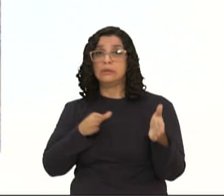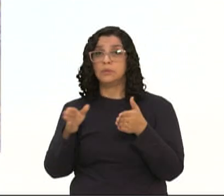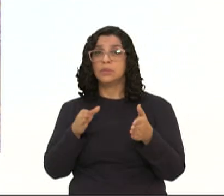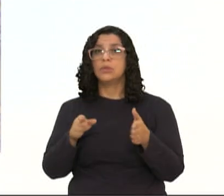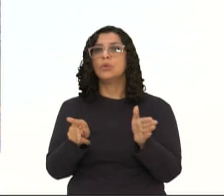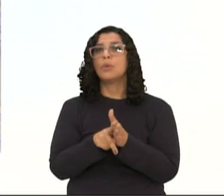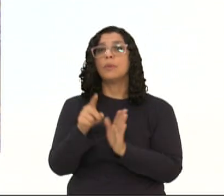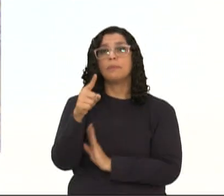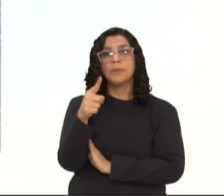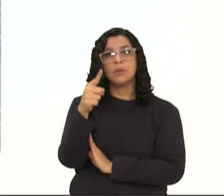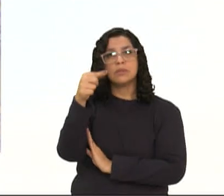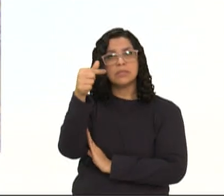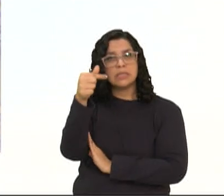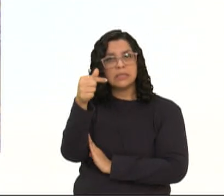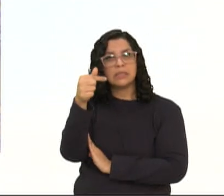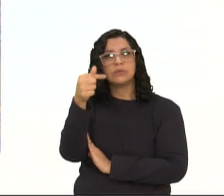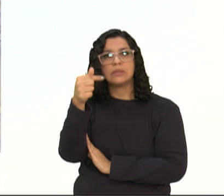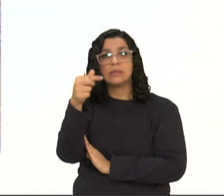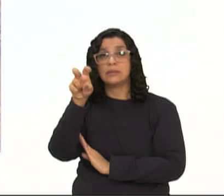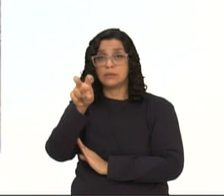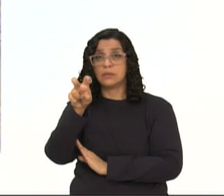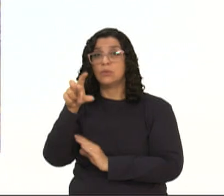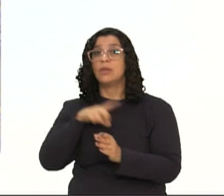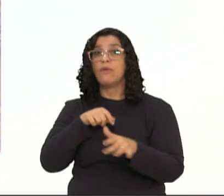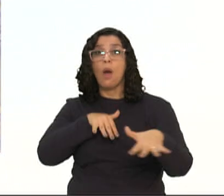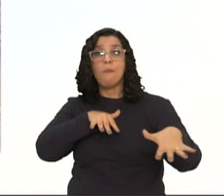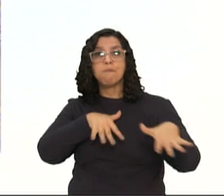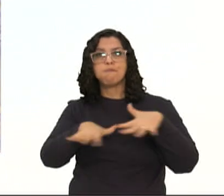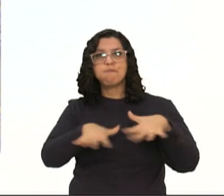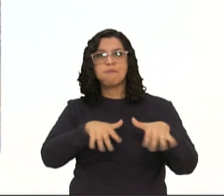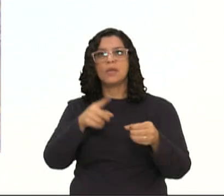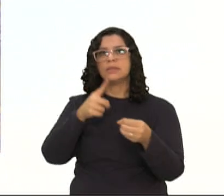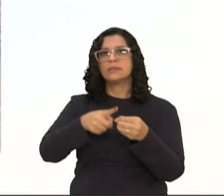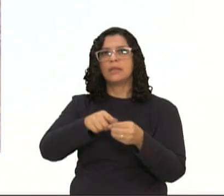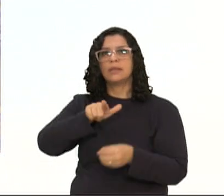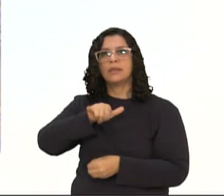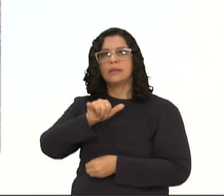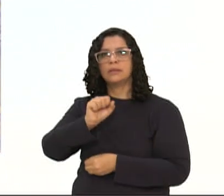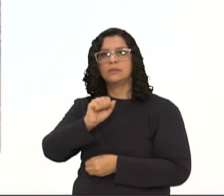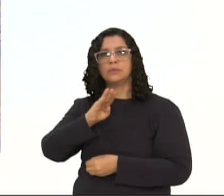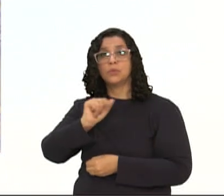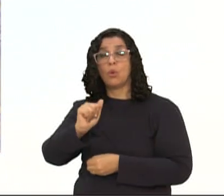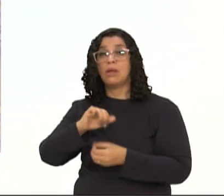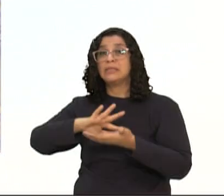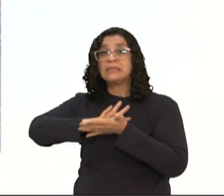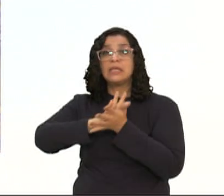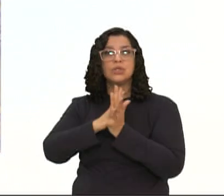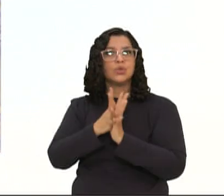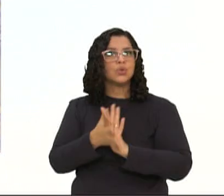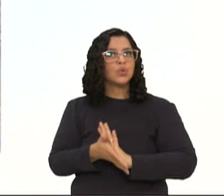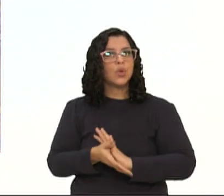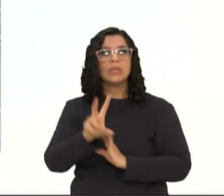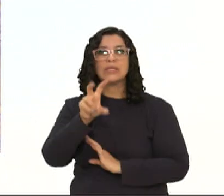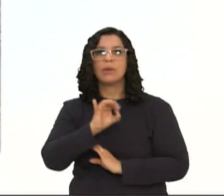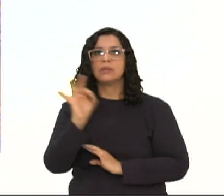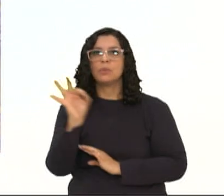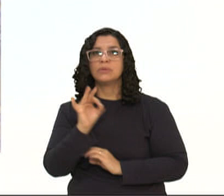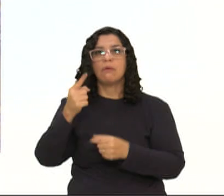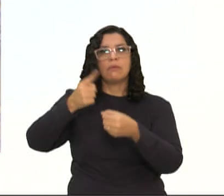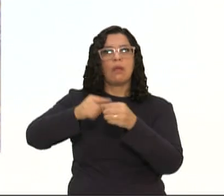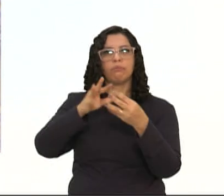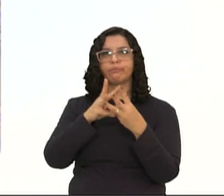tragédia foi que em 1775 houve um grande terremoto na cidade de Lisboa, que destruiu mais da metade da cidade de